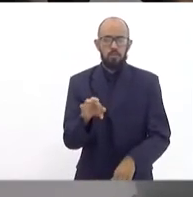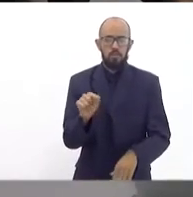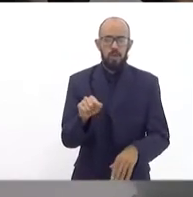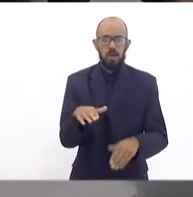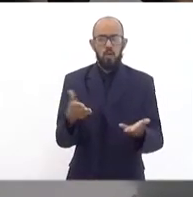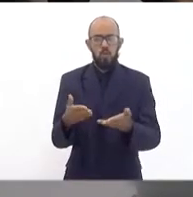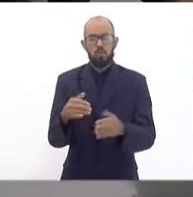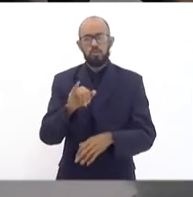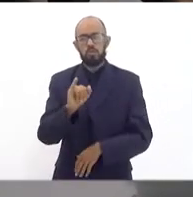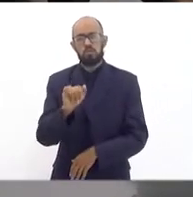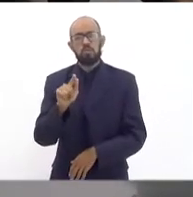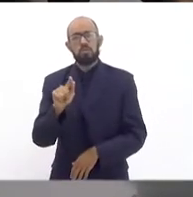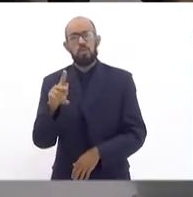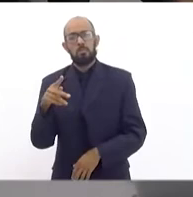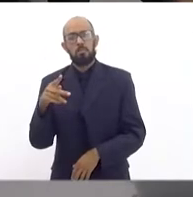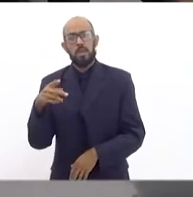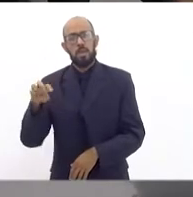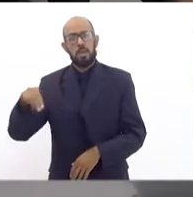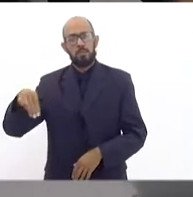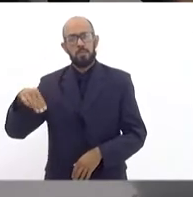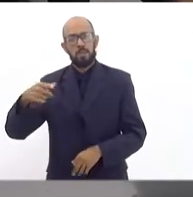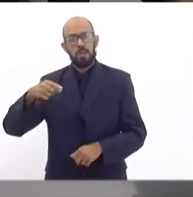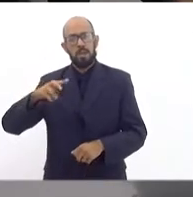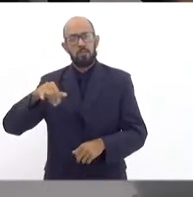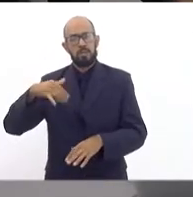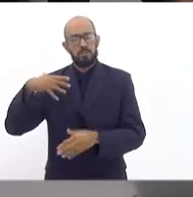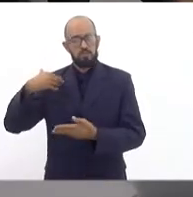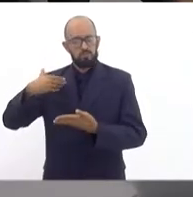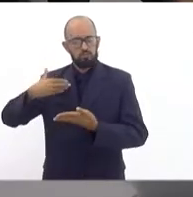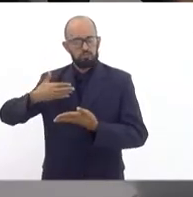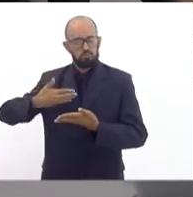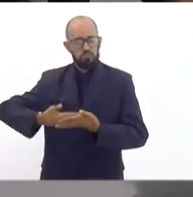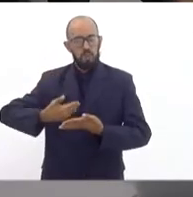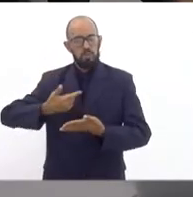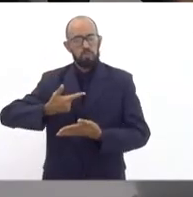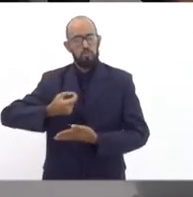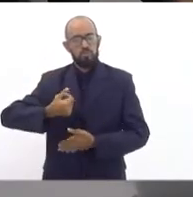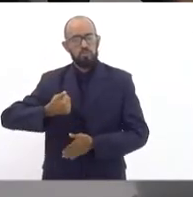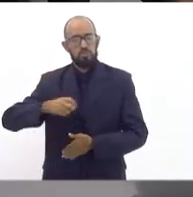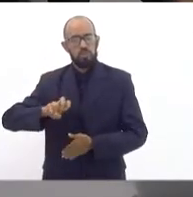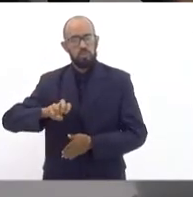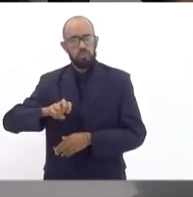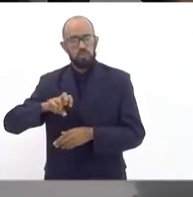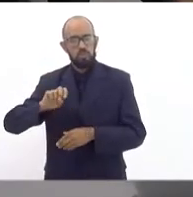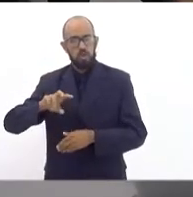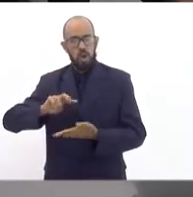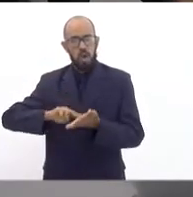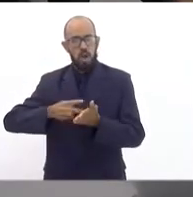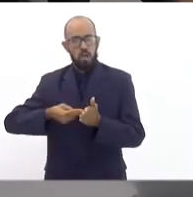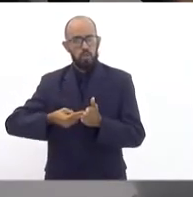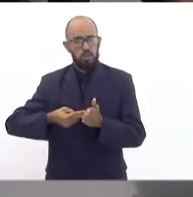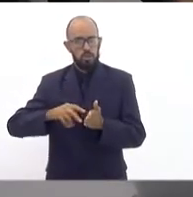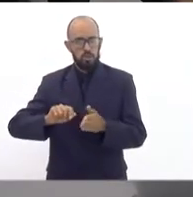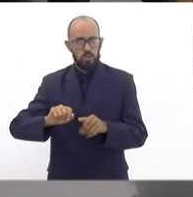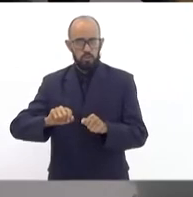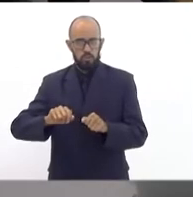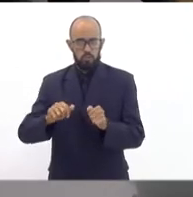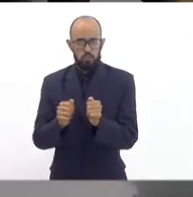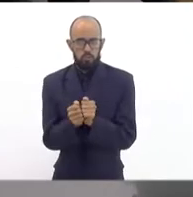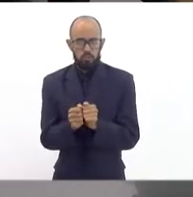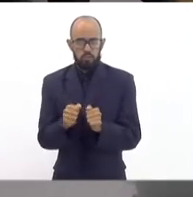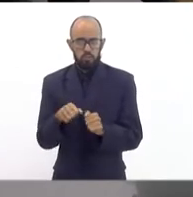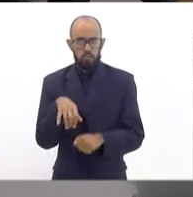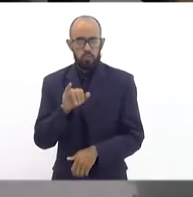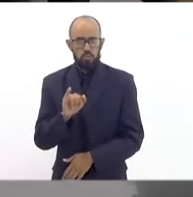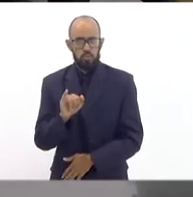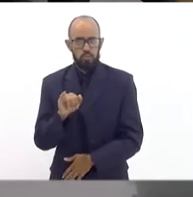IGPM e ela vem sendo carregada desde novembro de 2015, atualizando ano a ano pelo Índice Geral de Preços